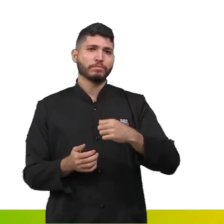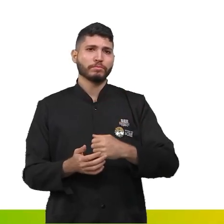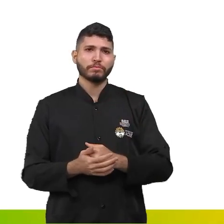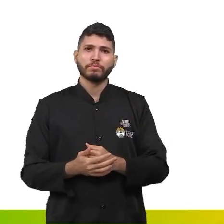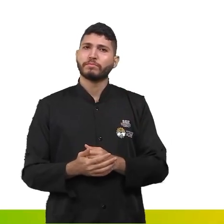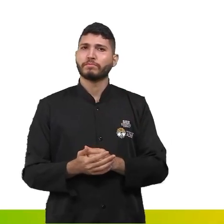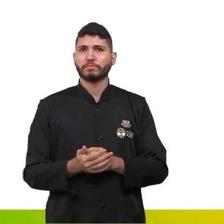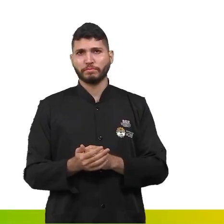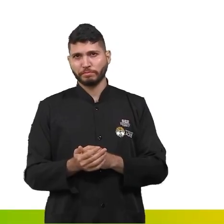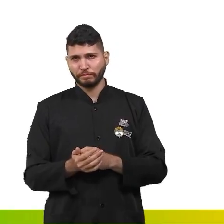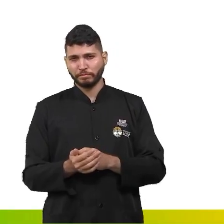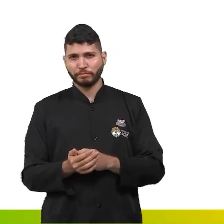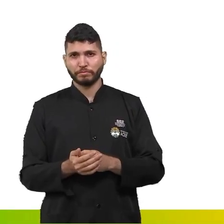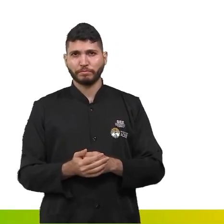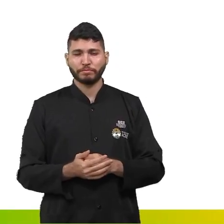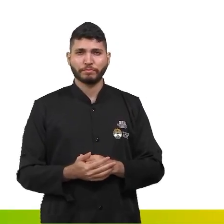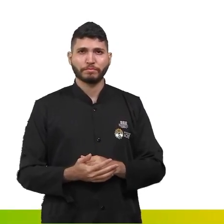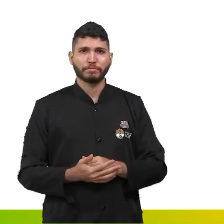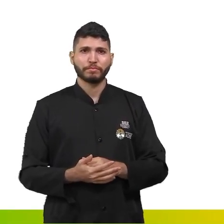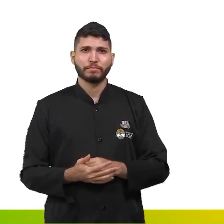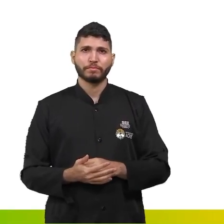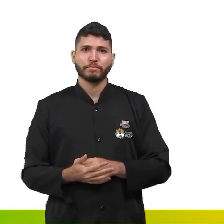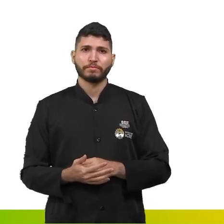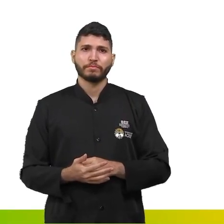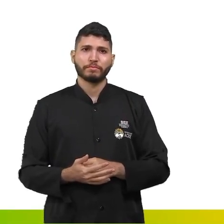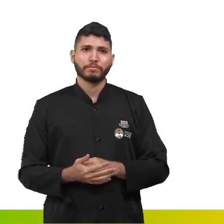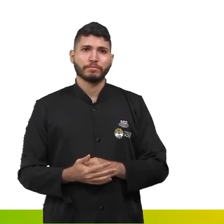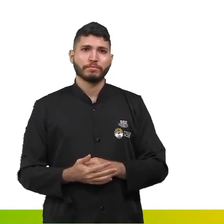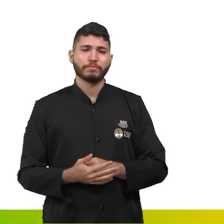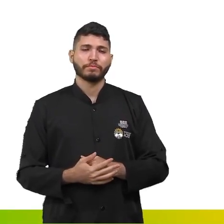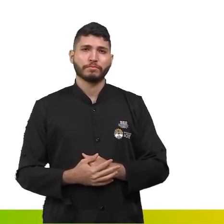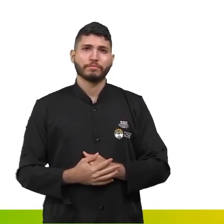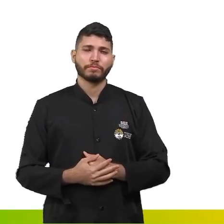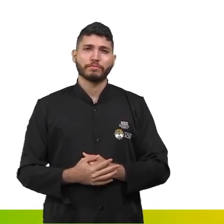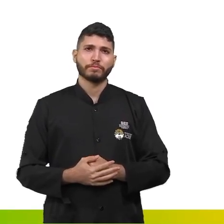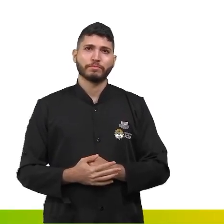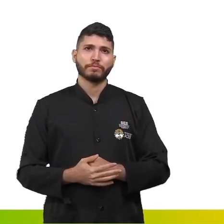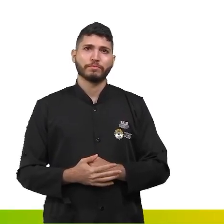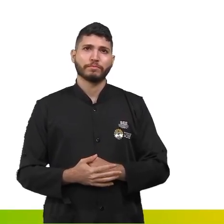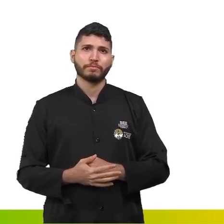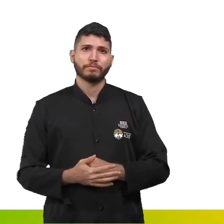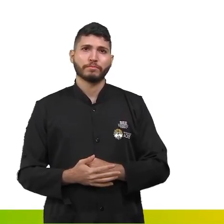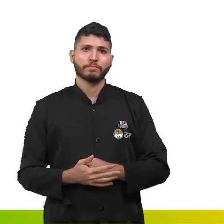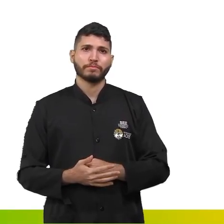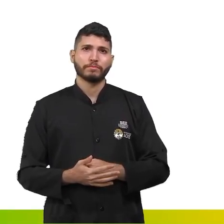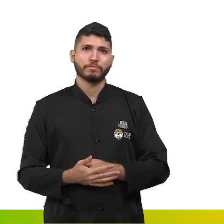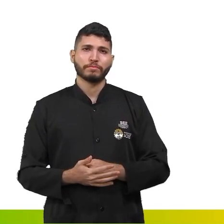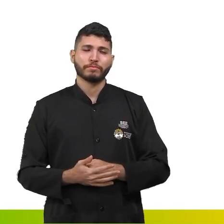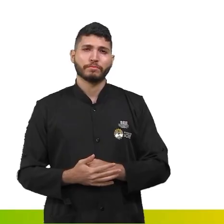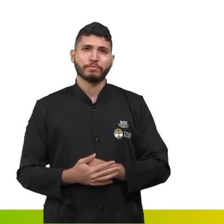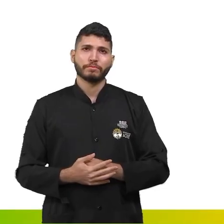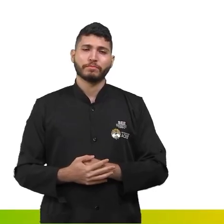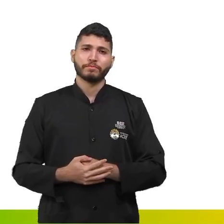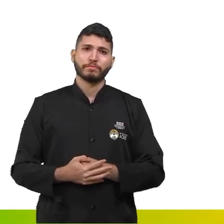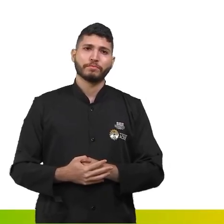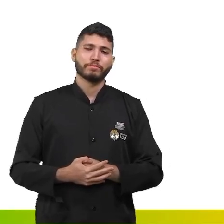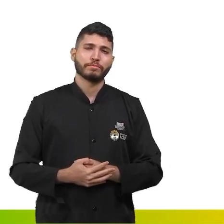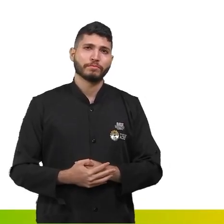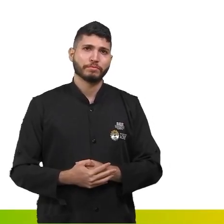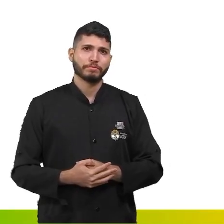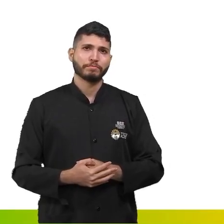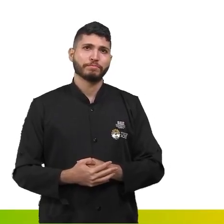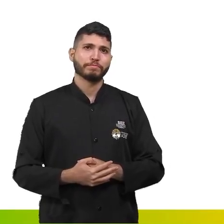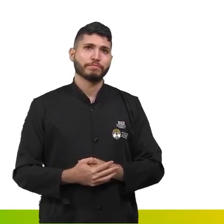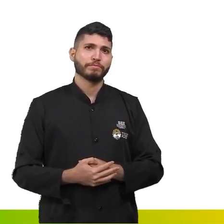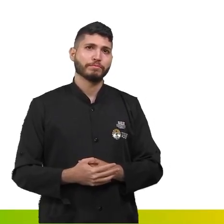as informações para não ficar muito poluído. Já vimos que eles não são